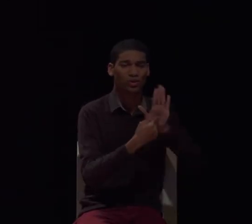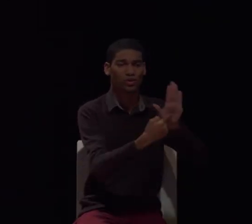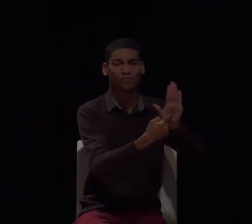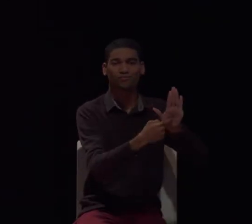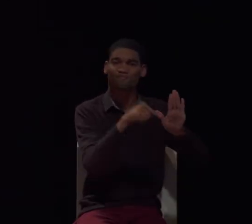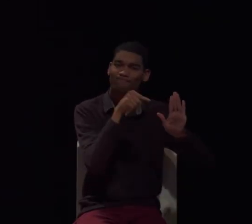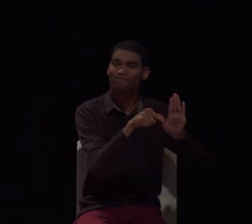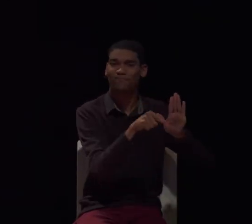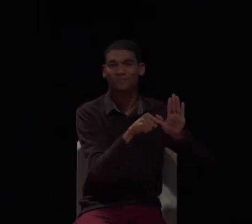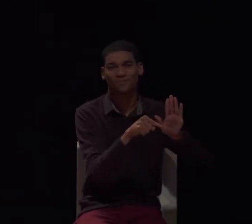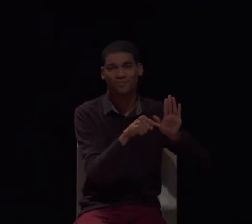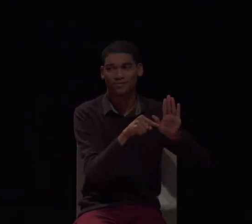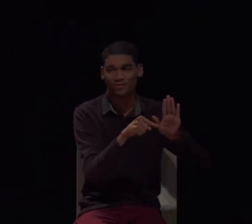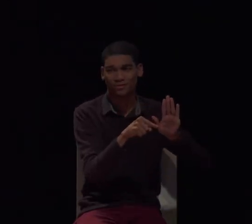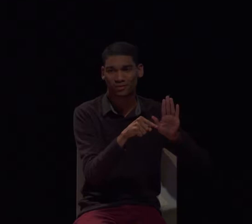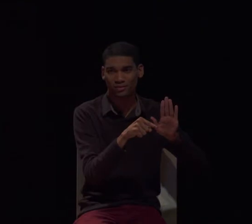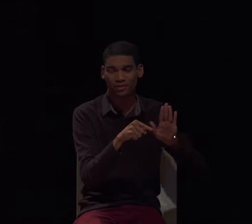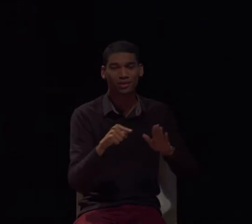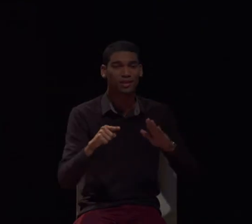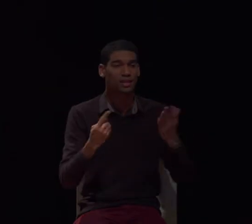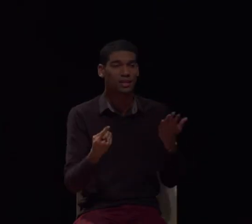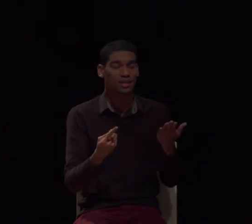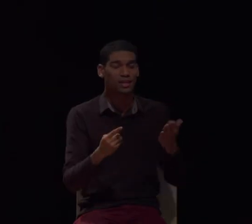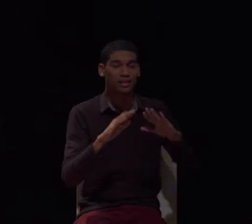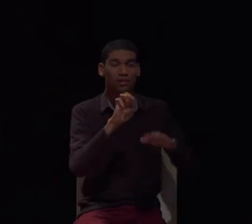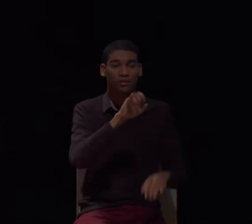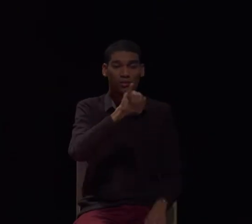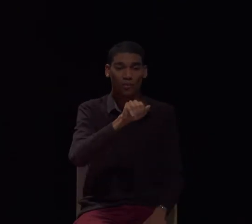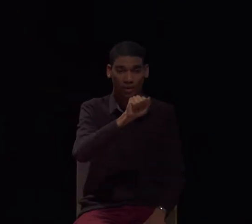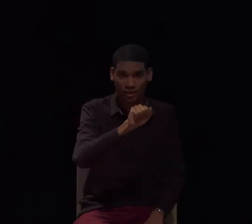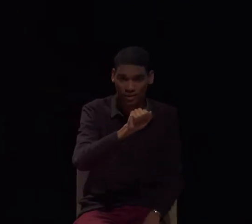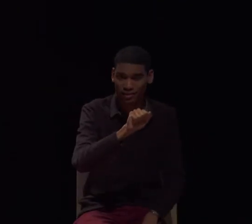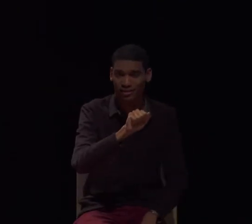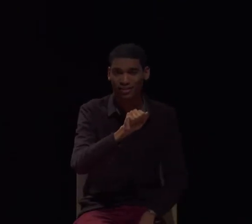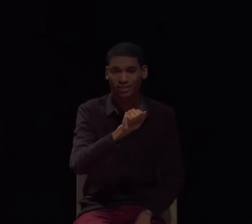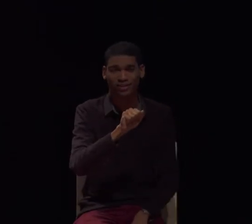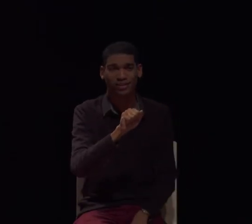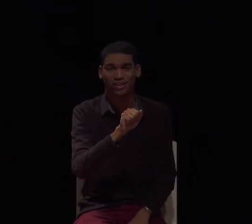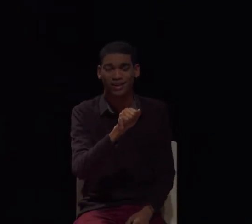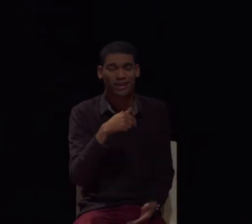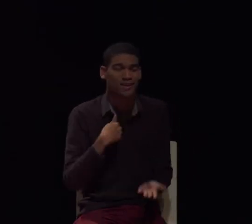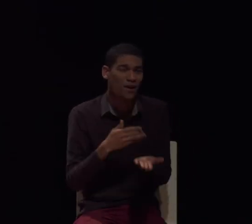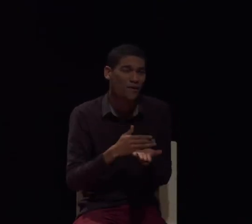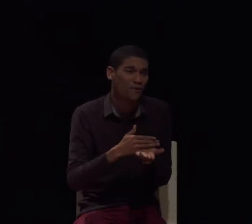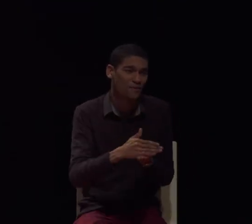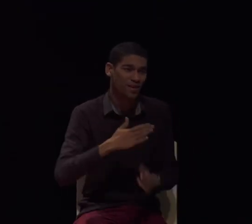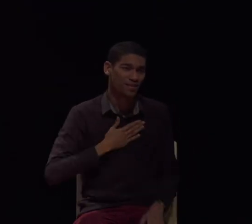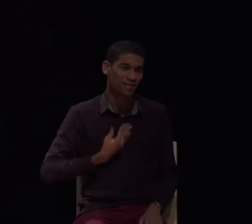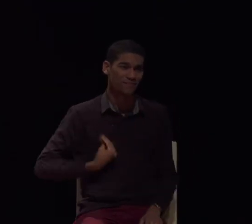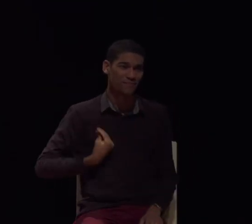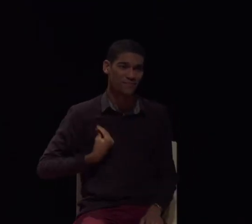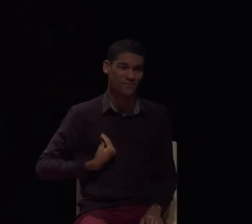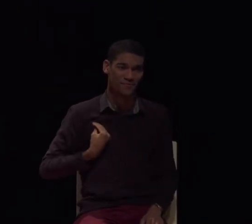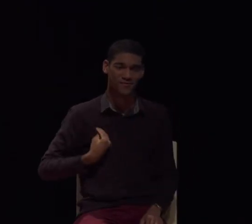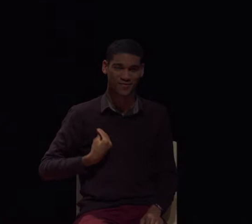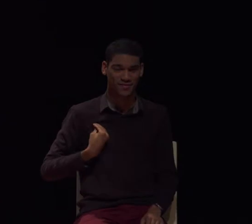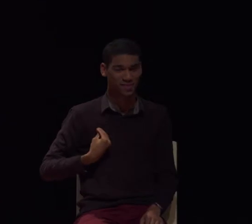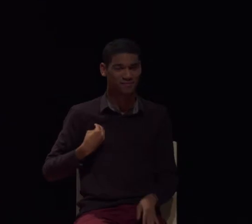aqui é na educação de jovens e adultos que é onde começa a minha trajetória